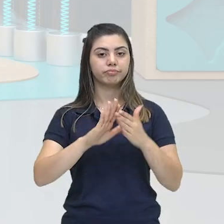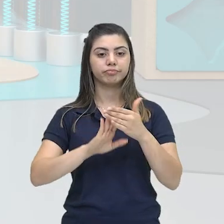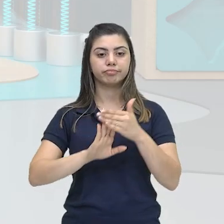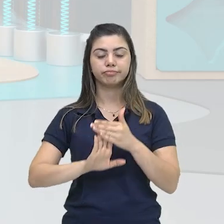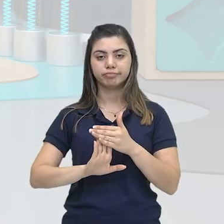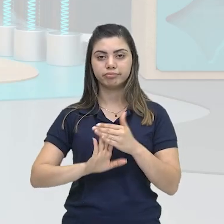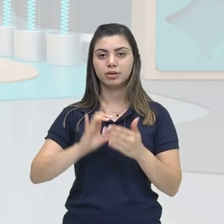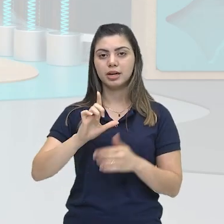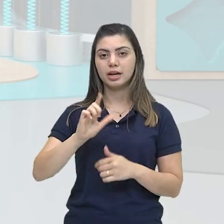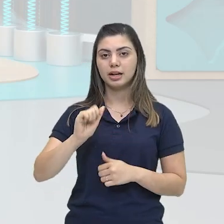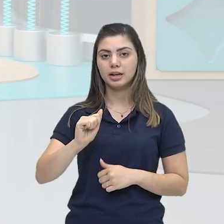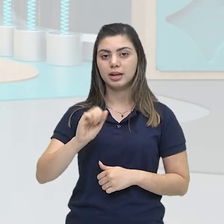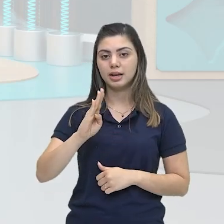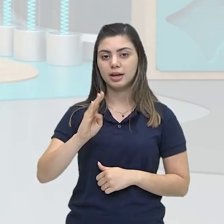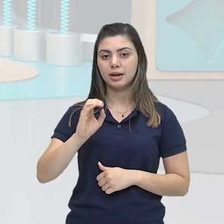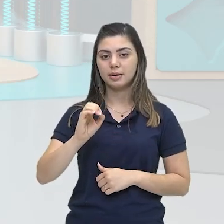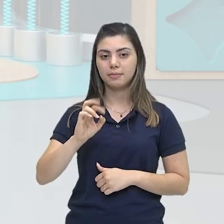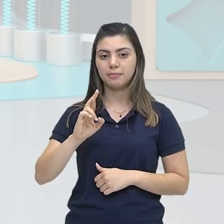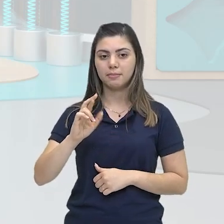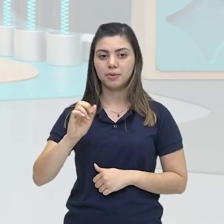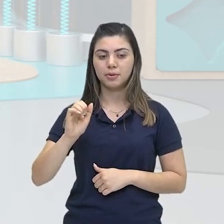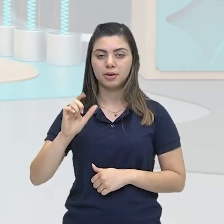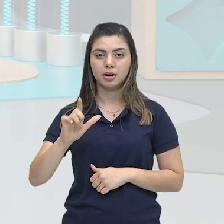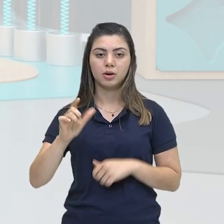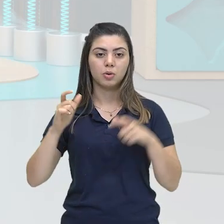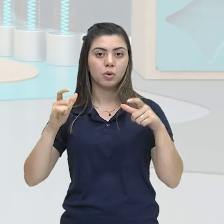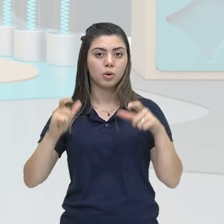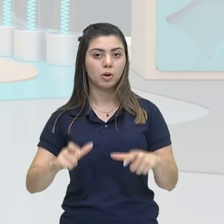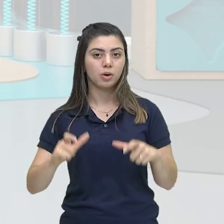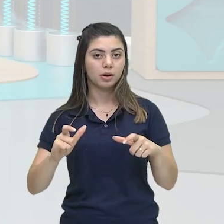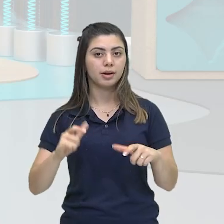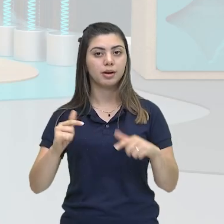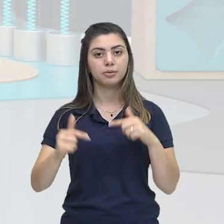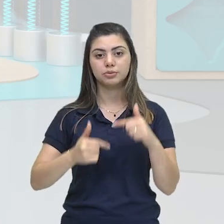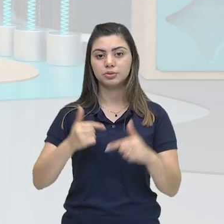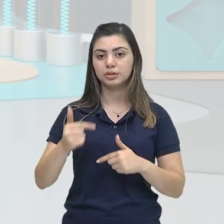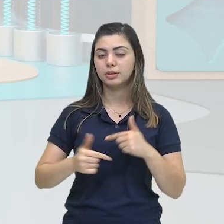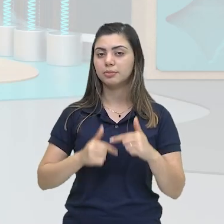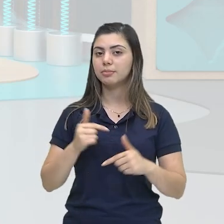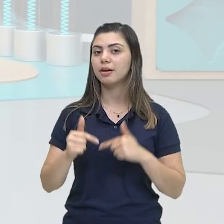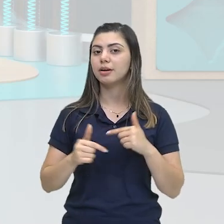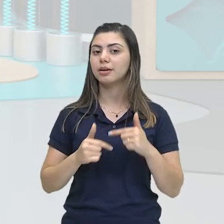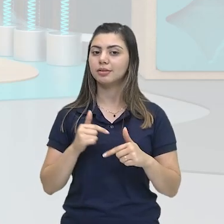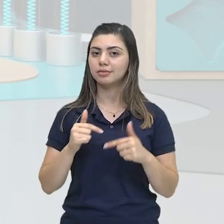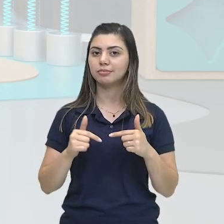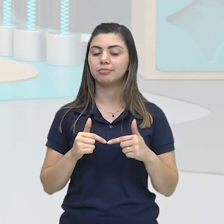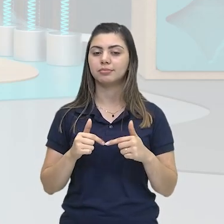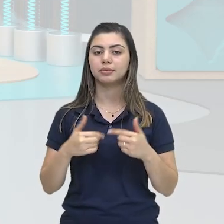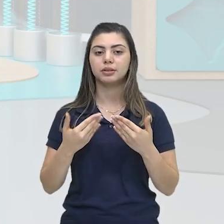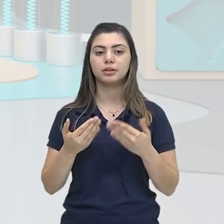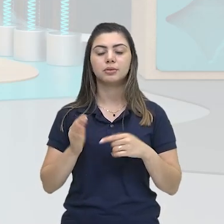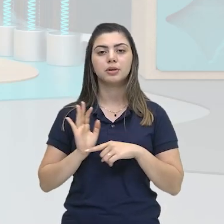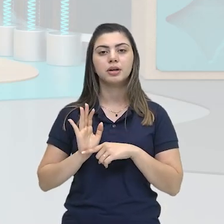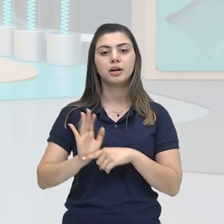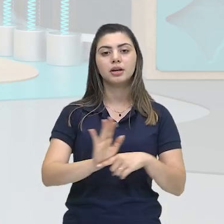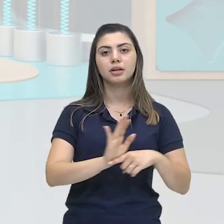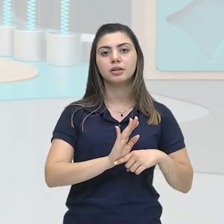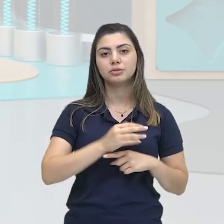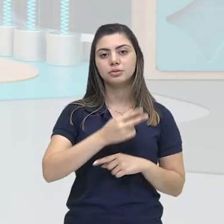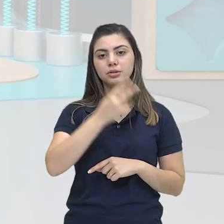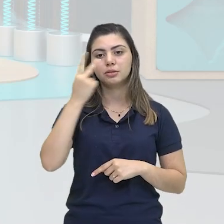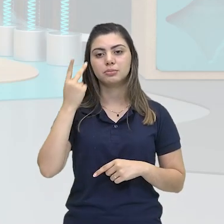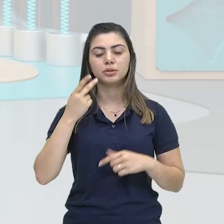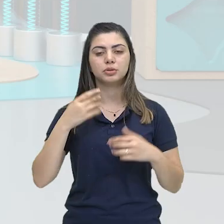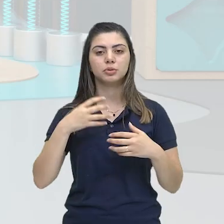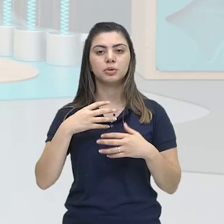aquele tipo de ginástica que é feito ali num ambiente de trabalho, né? Que vai ajudar os colaboradores a